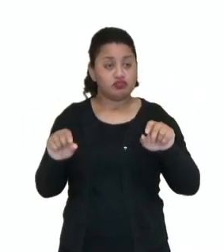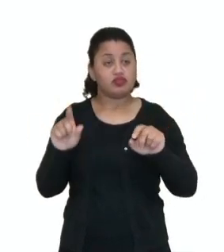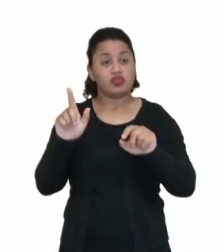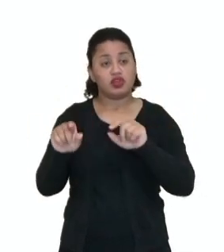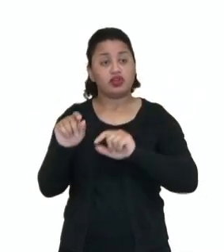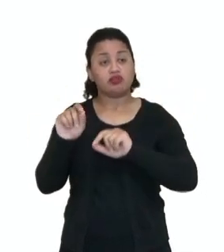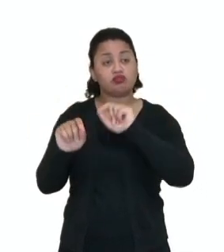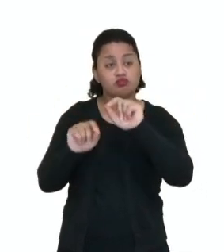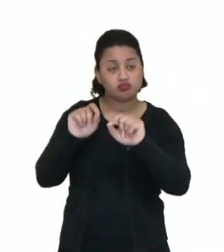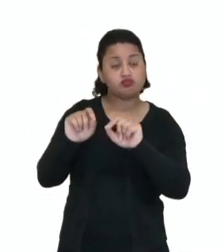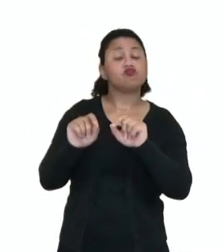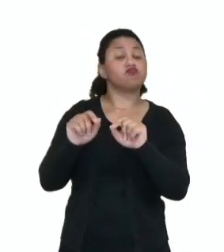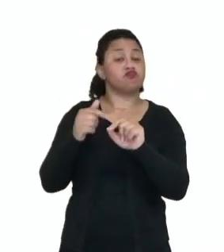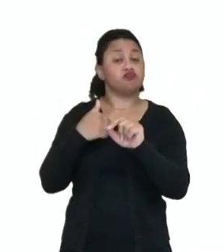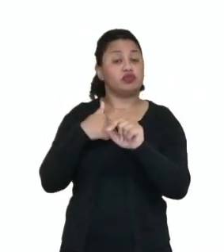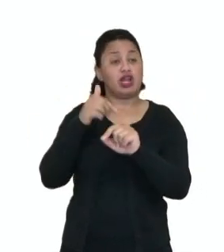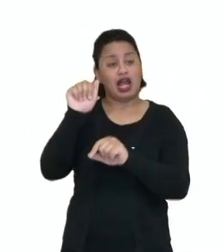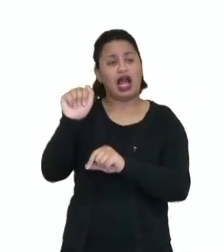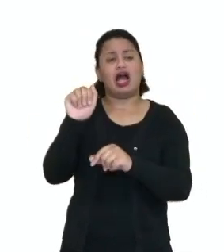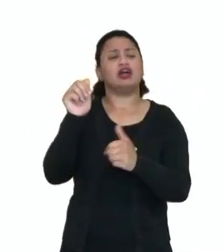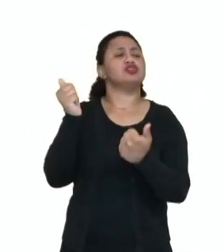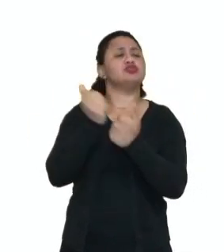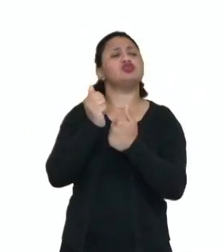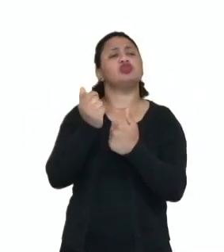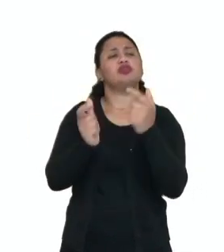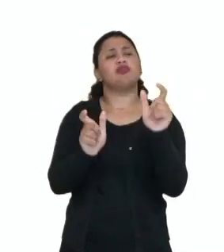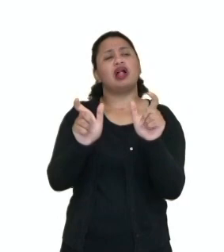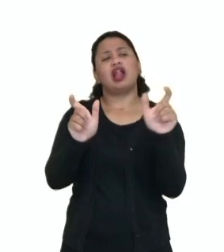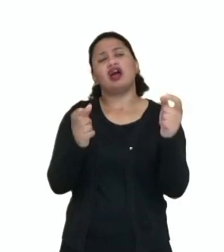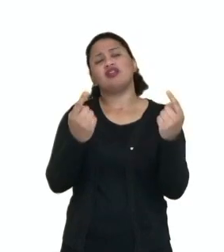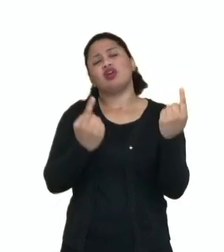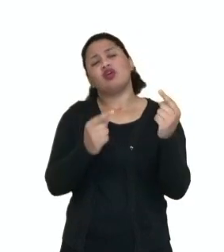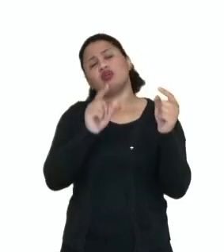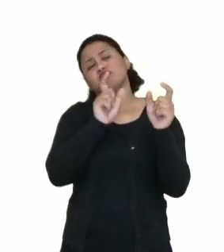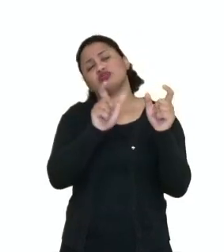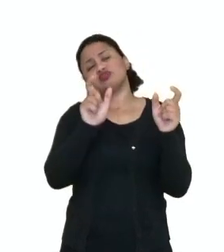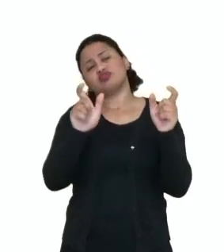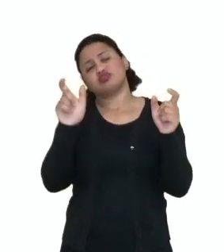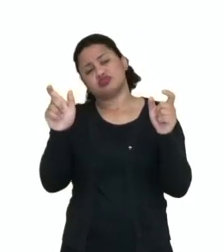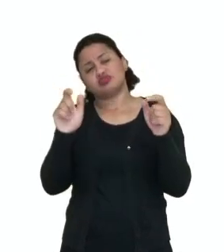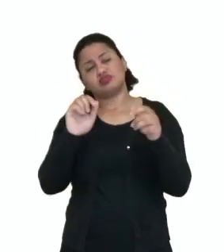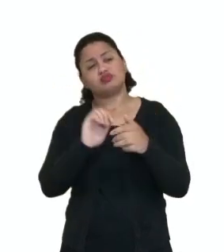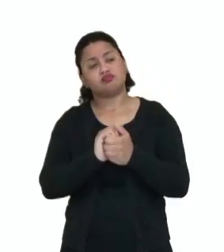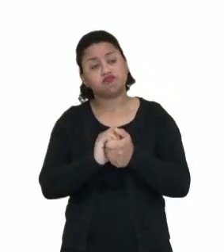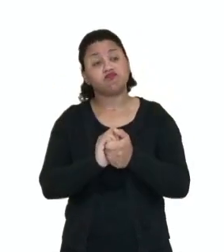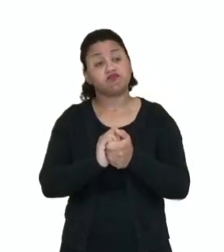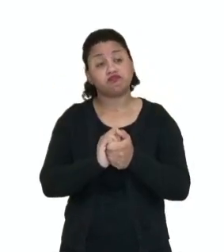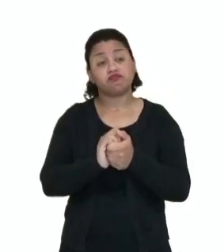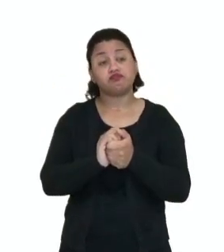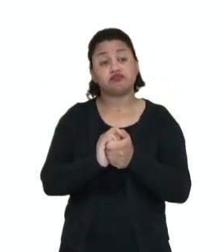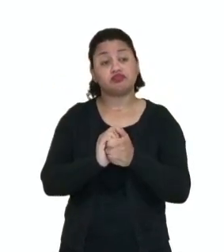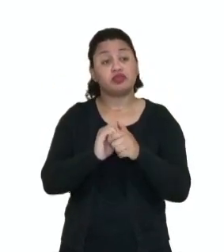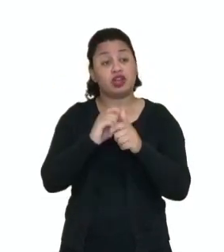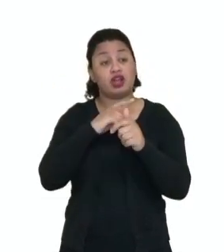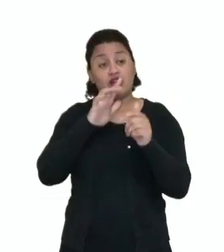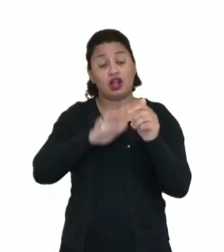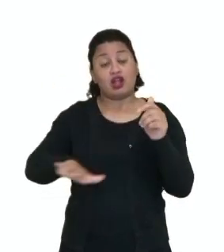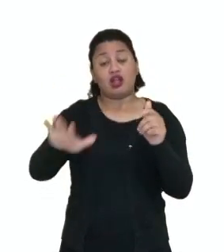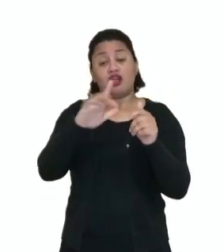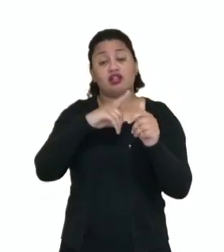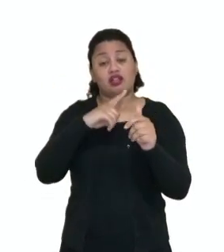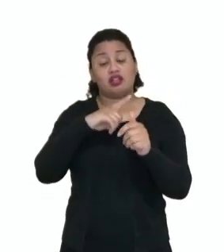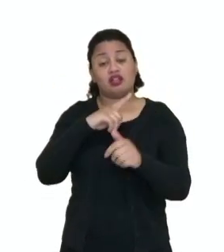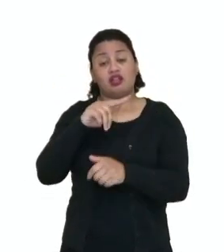de... Você vai substituir aqui. O ambiente ao seu redor contém o gás,